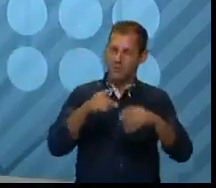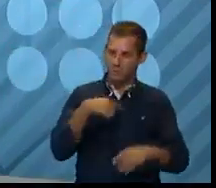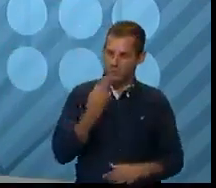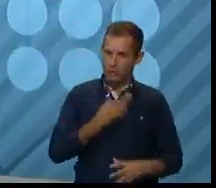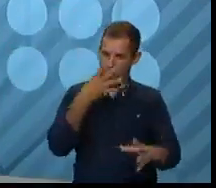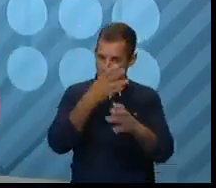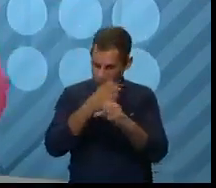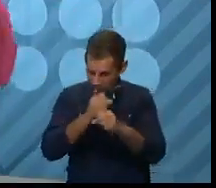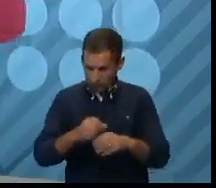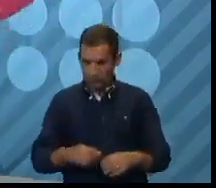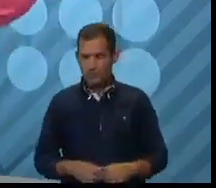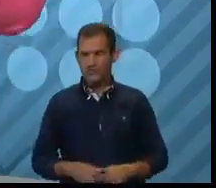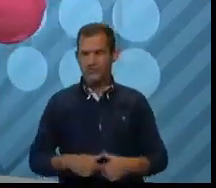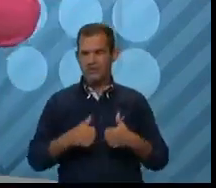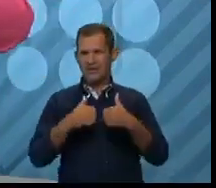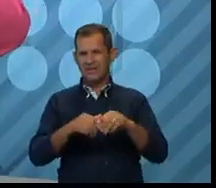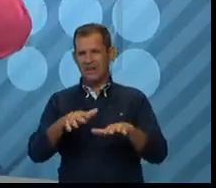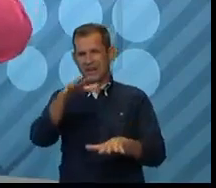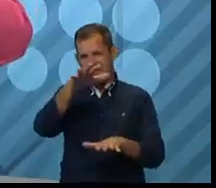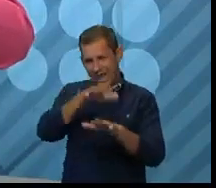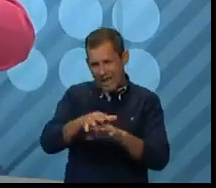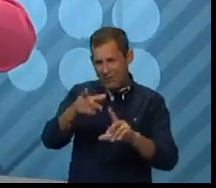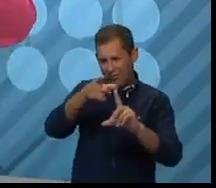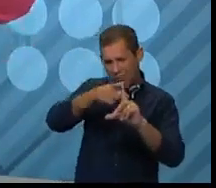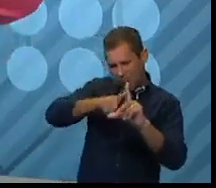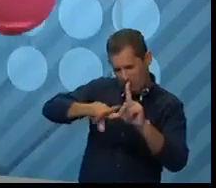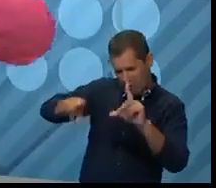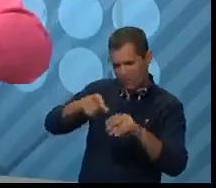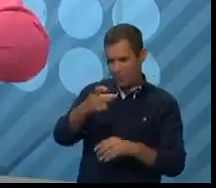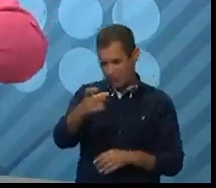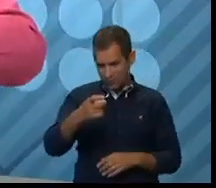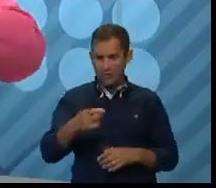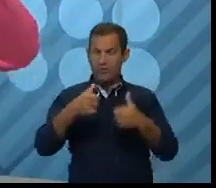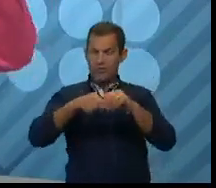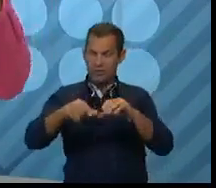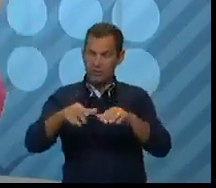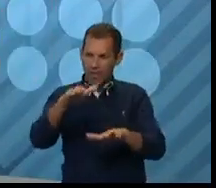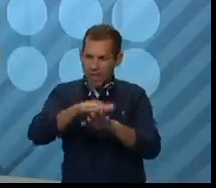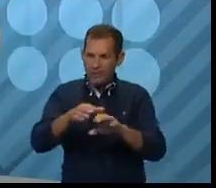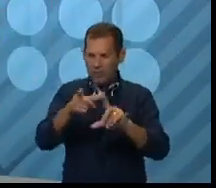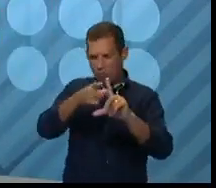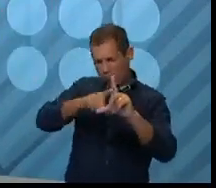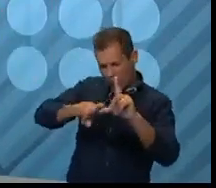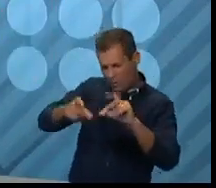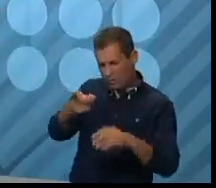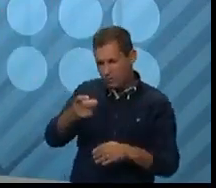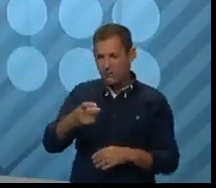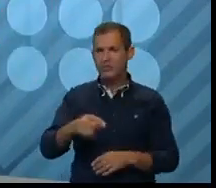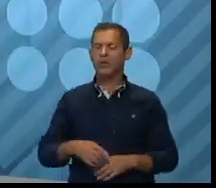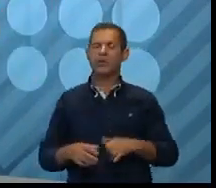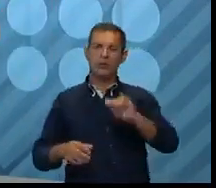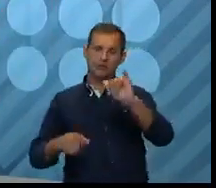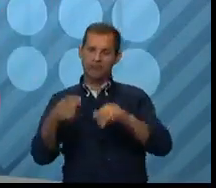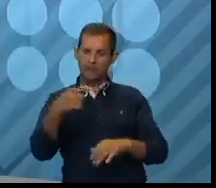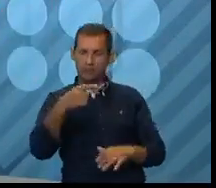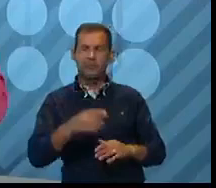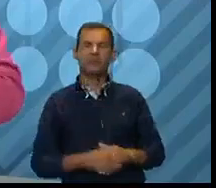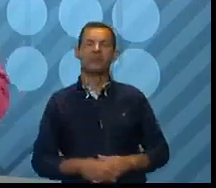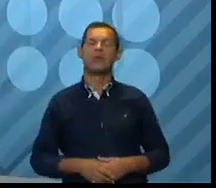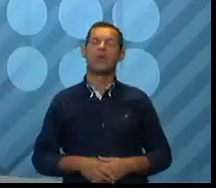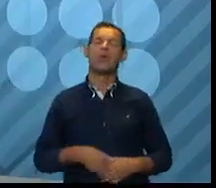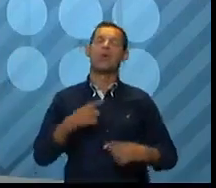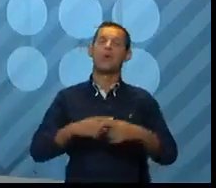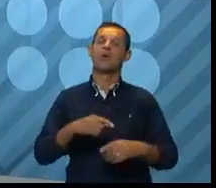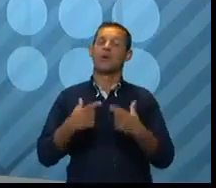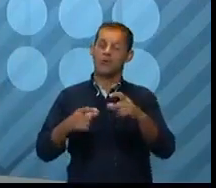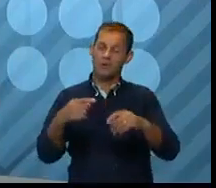nós estamos calculando a área, ela está abaixo do eixo x. Quando a gente está abaixo do eixo x, o que acontece? O nosso y é negativo, por isso